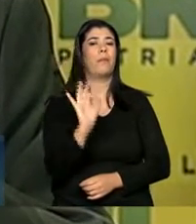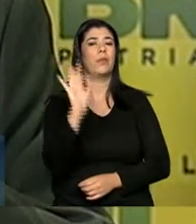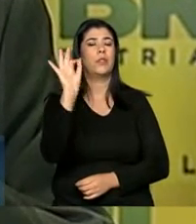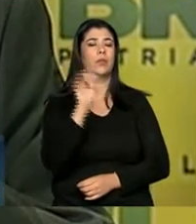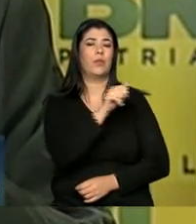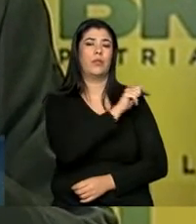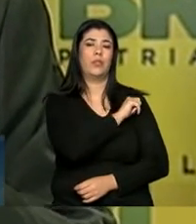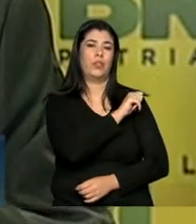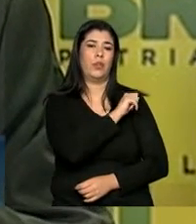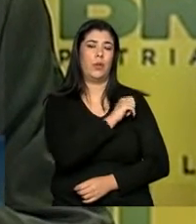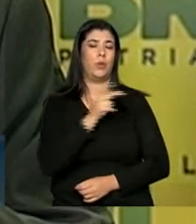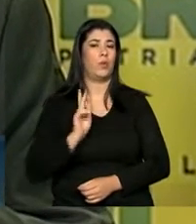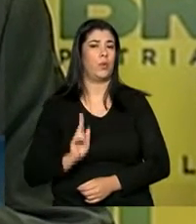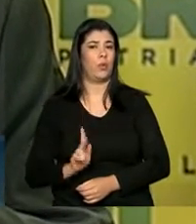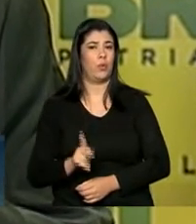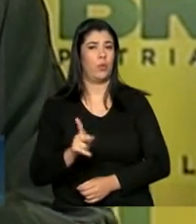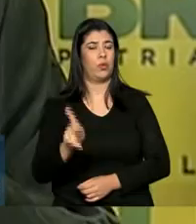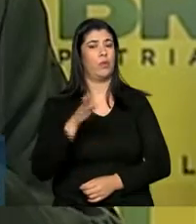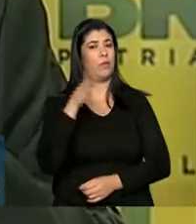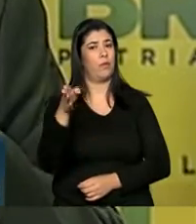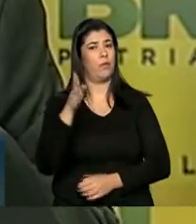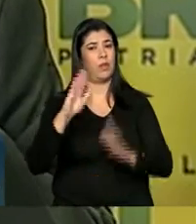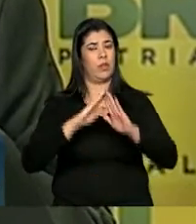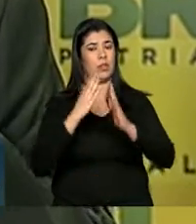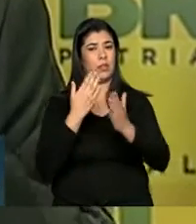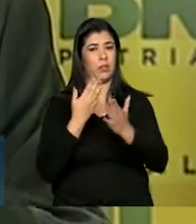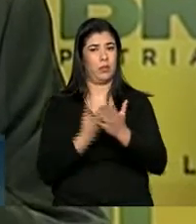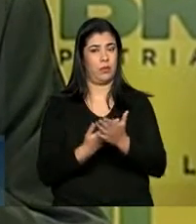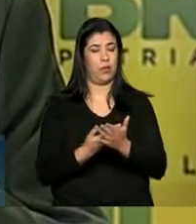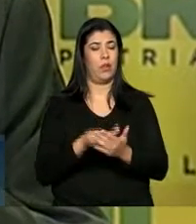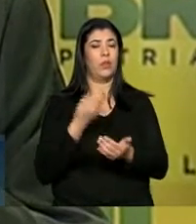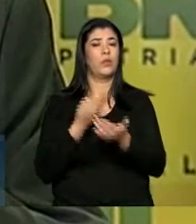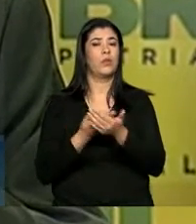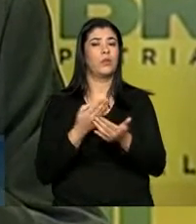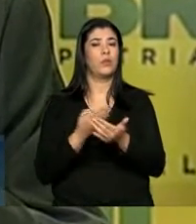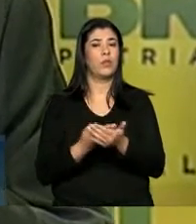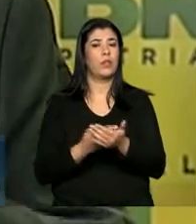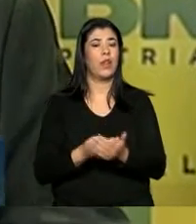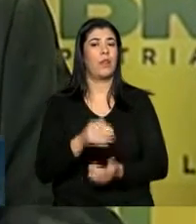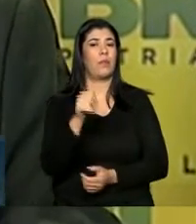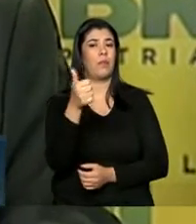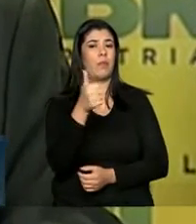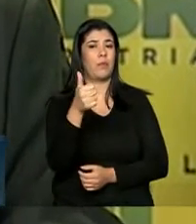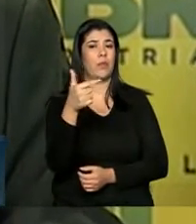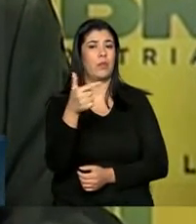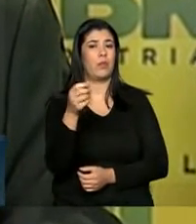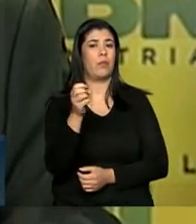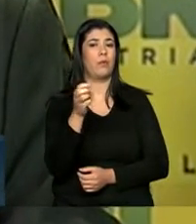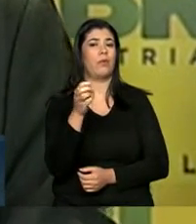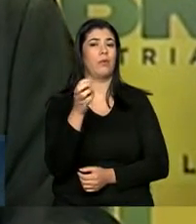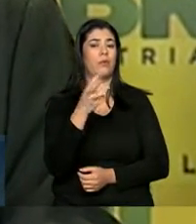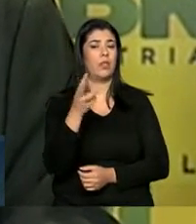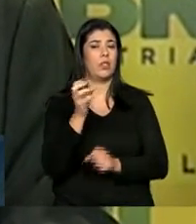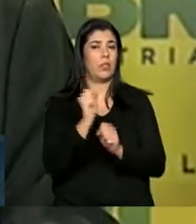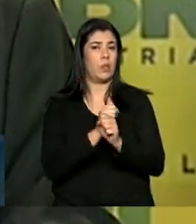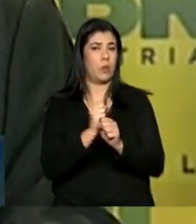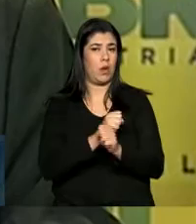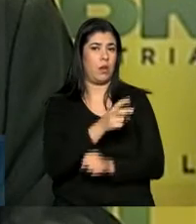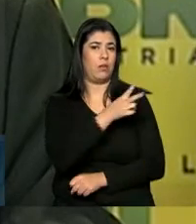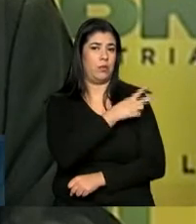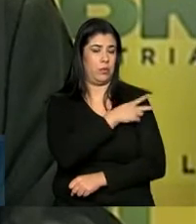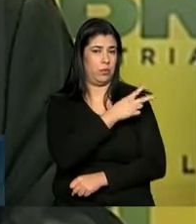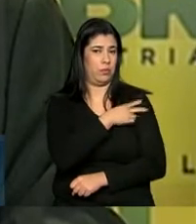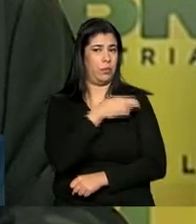alunos daquela escola que fizeram os 3 anos lá naquela escola, os 3 anos do ensino